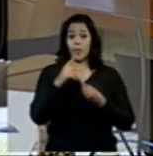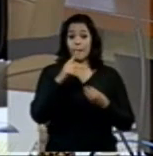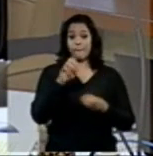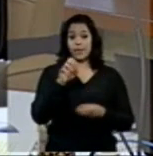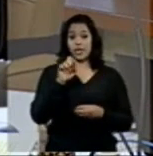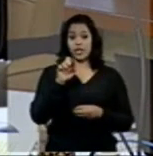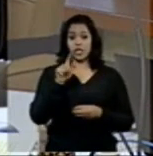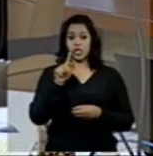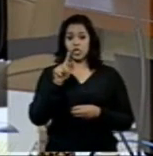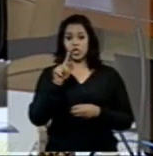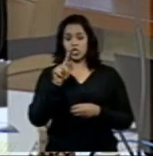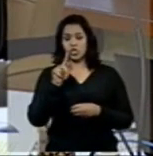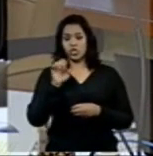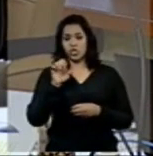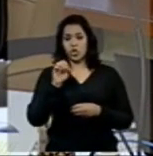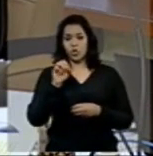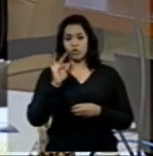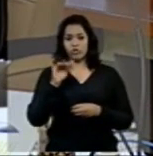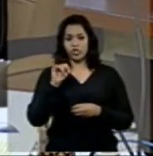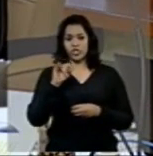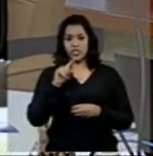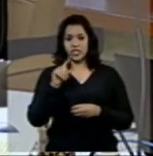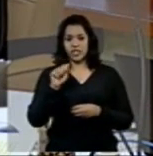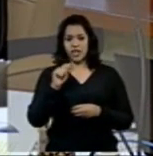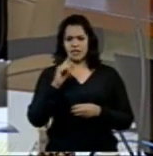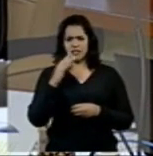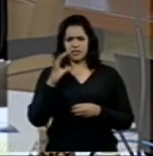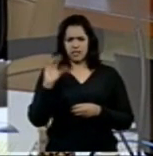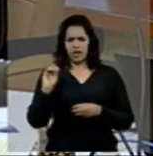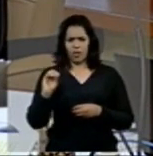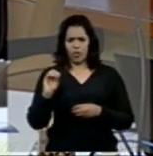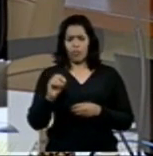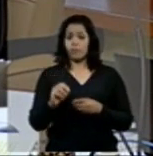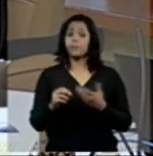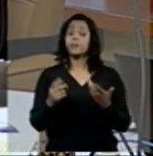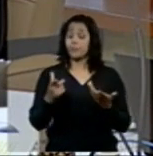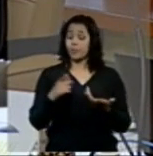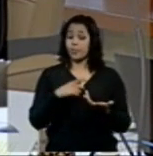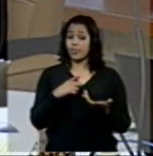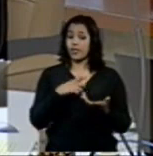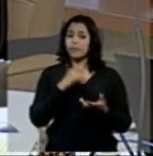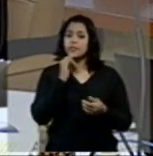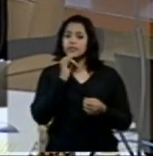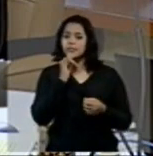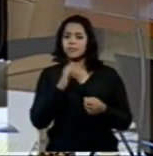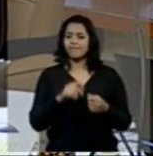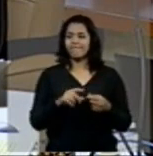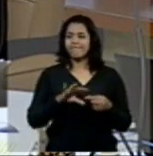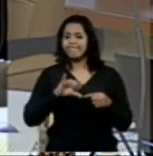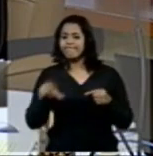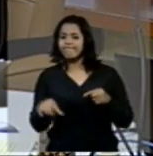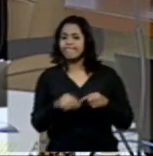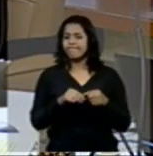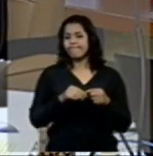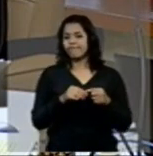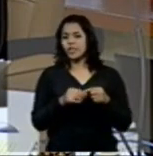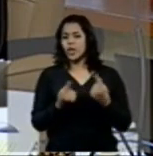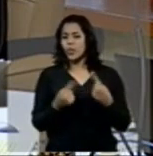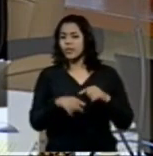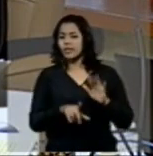pejotização, como a assim profanamente denominada existência de gatos, a